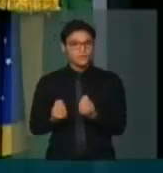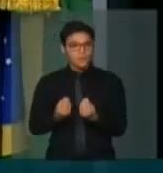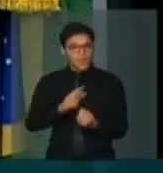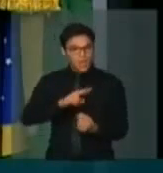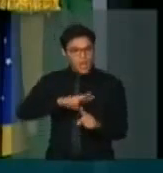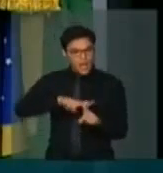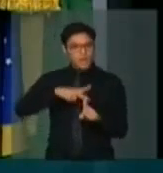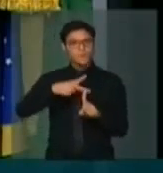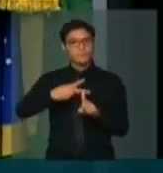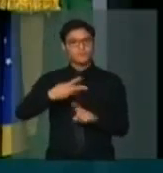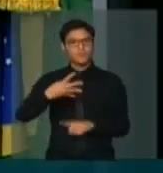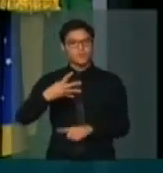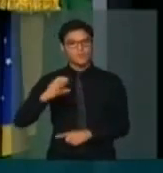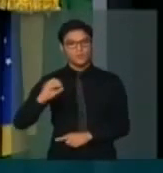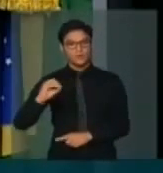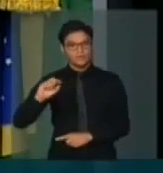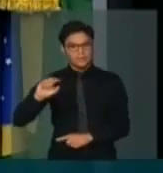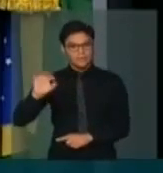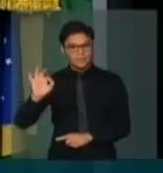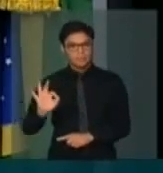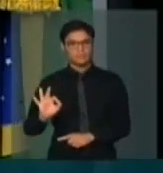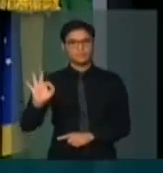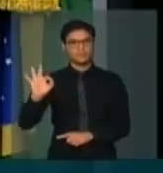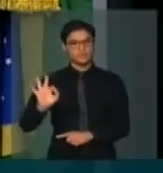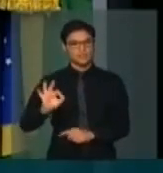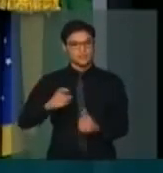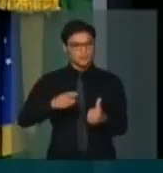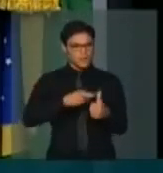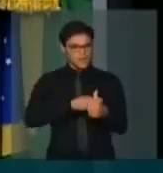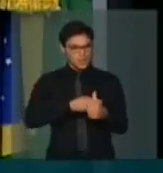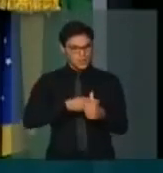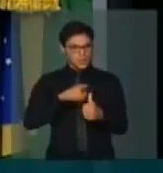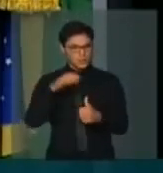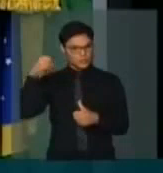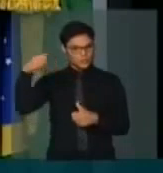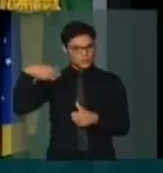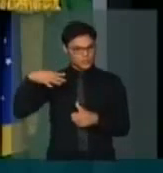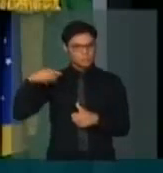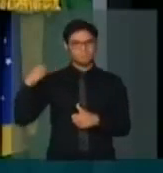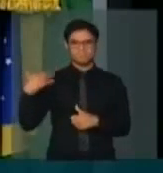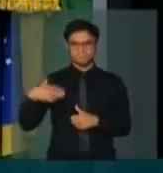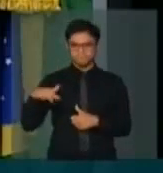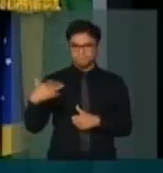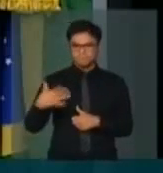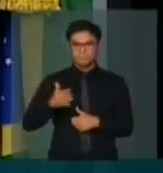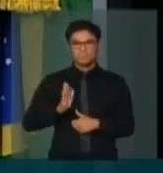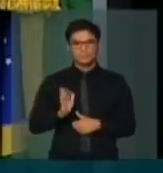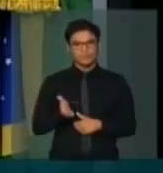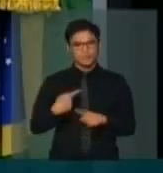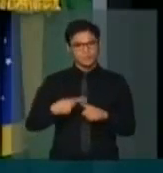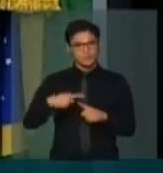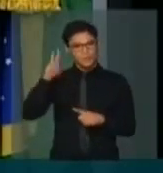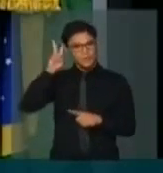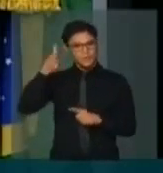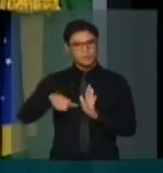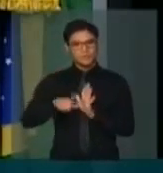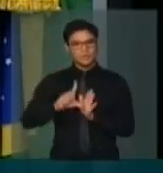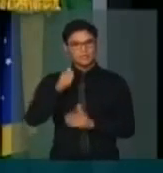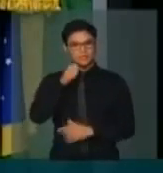40% os reajustes na conta de luz, e isso o governo tem provado do próprio veneno, porque eu lembro da presidente